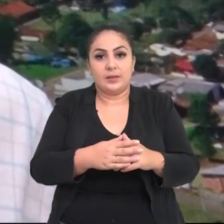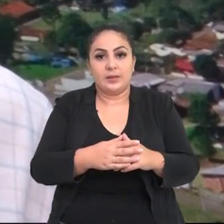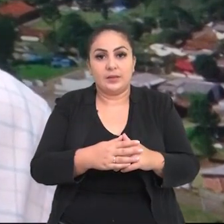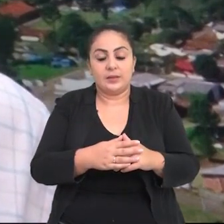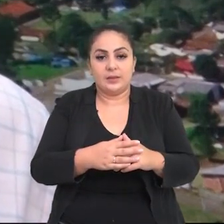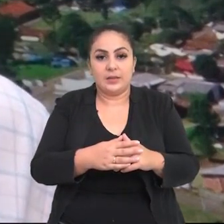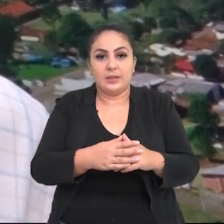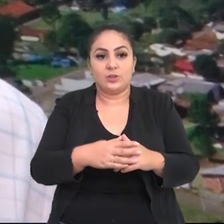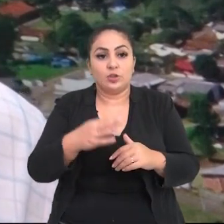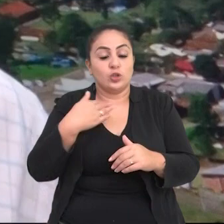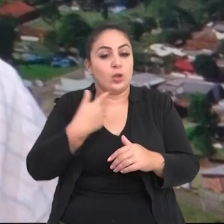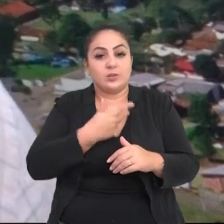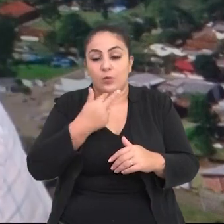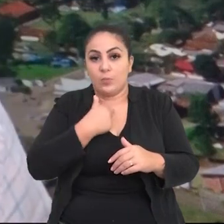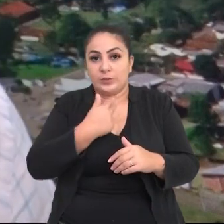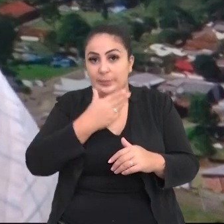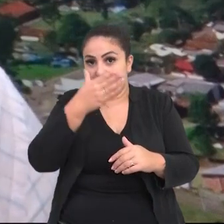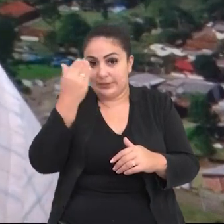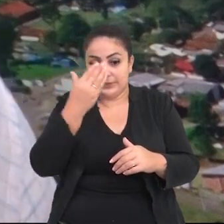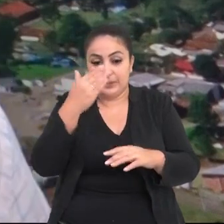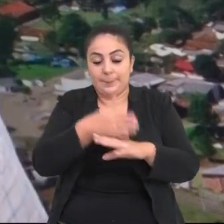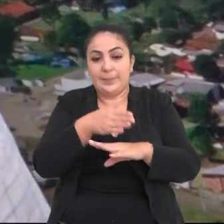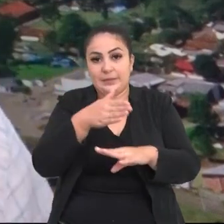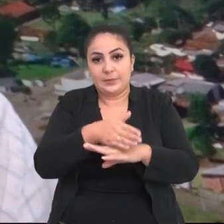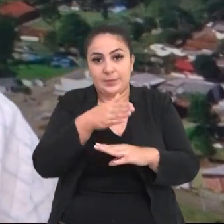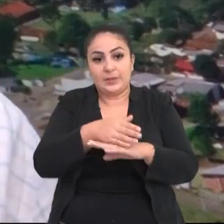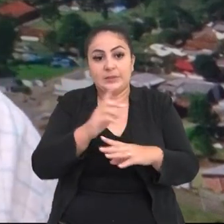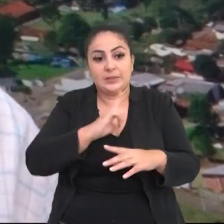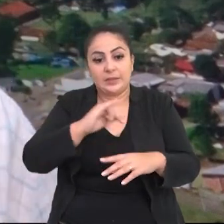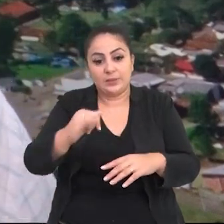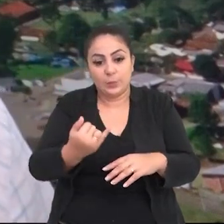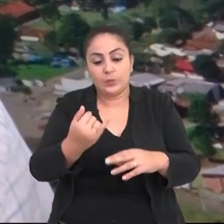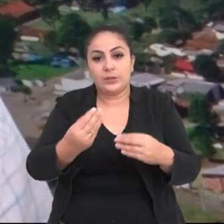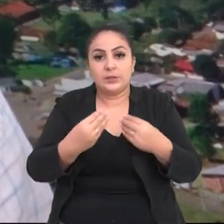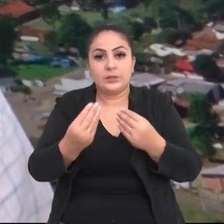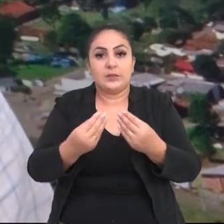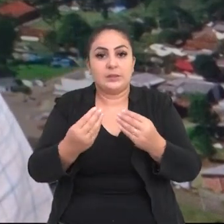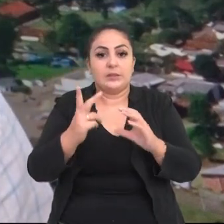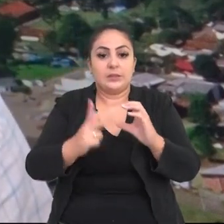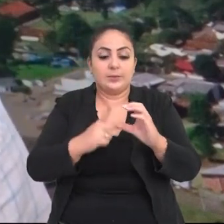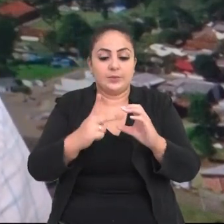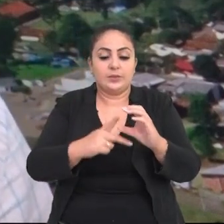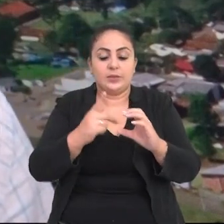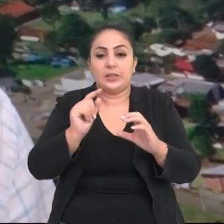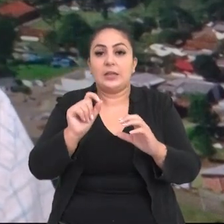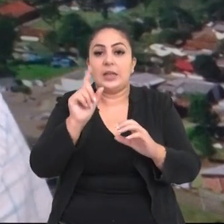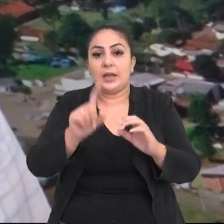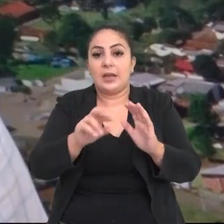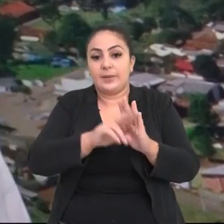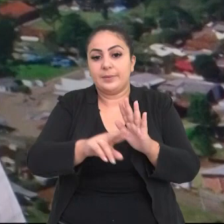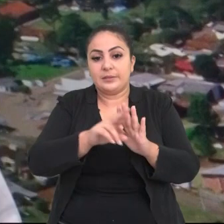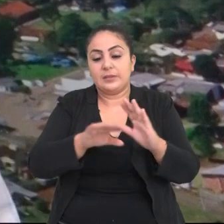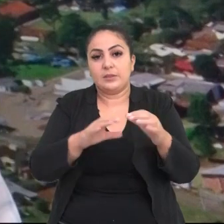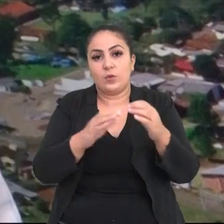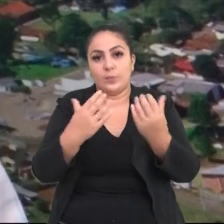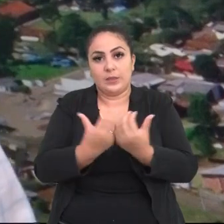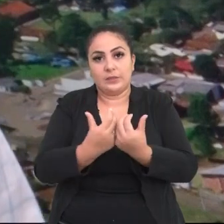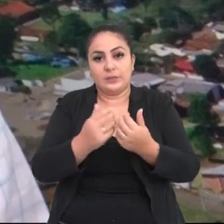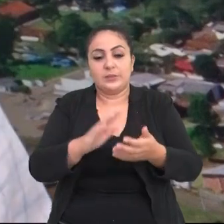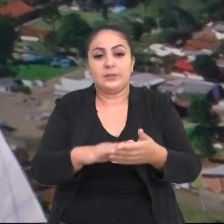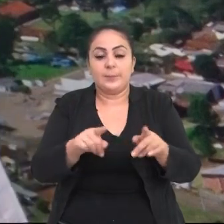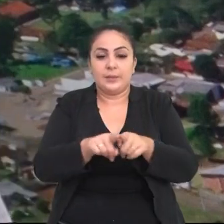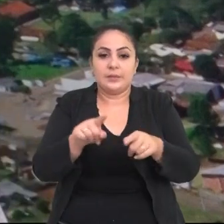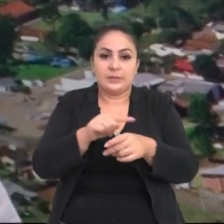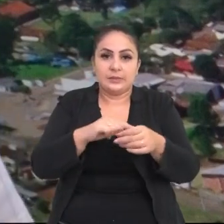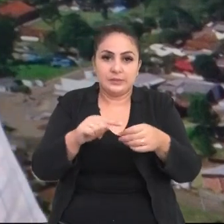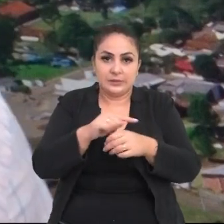podemos nos furtar de participar, de dar a chancela da Câmara, da quem que são os representantes da comunidade,